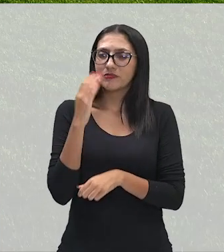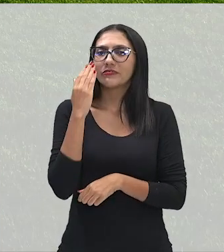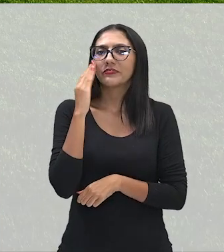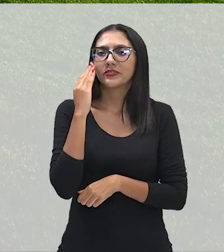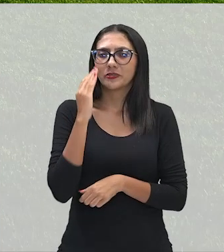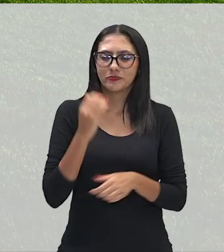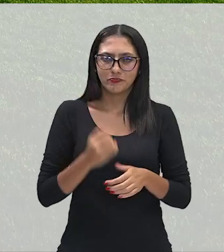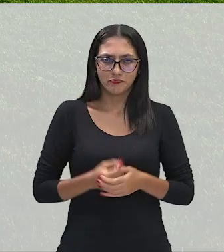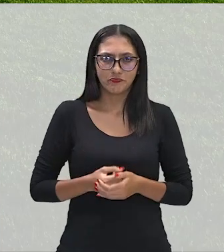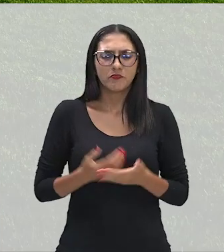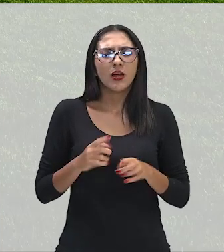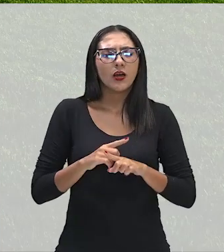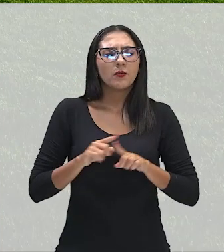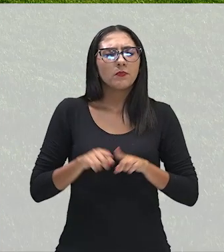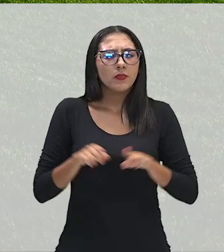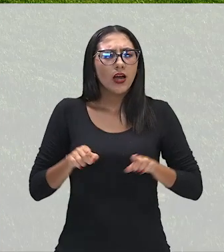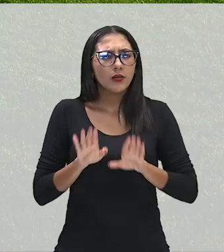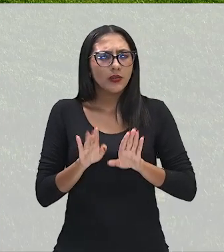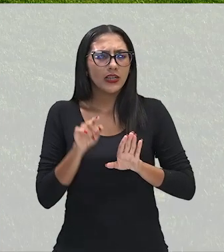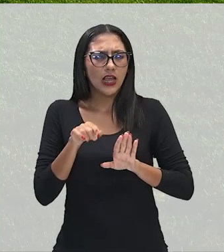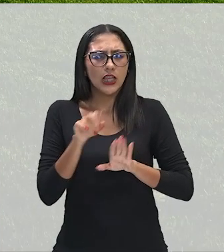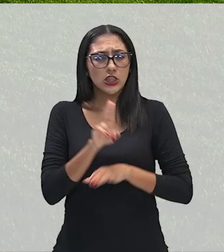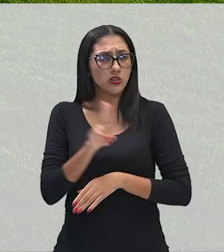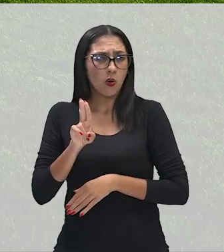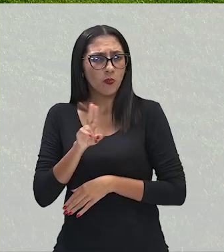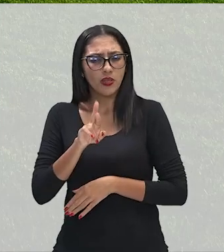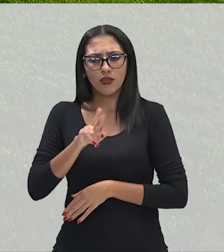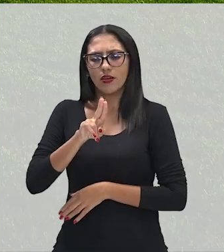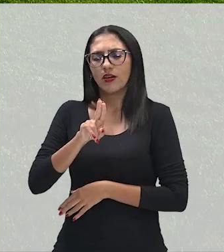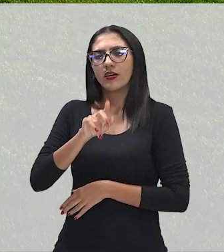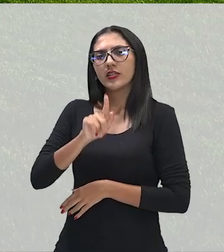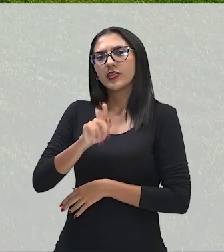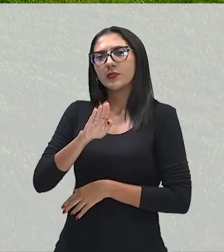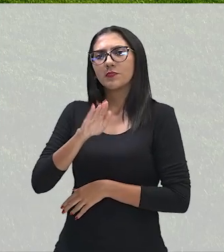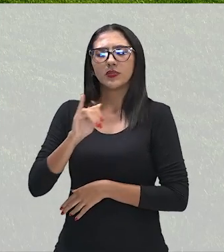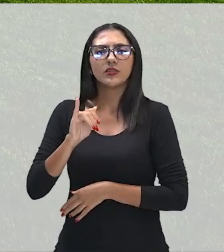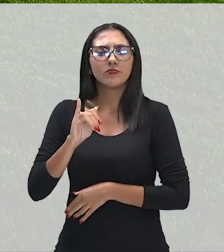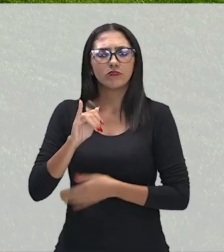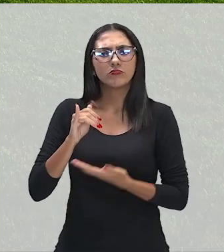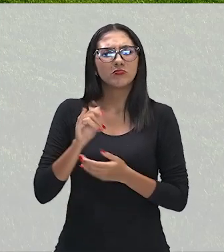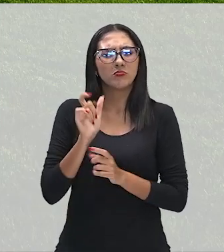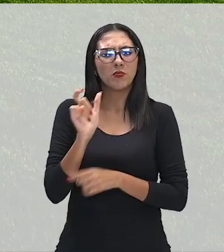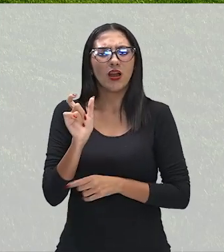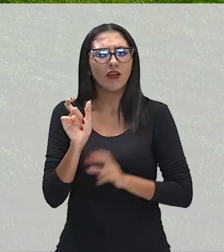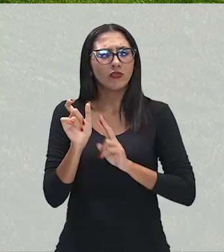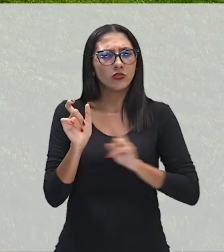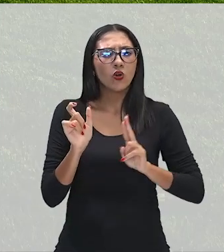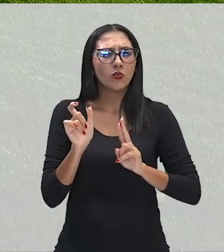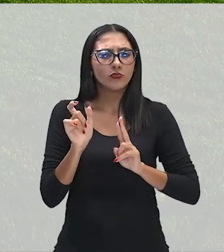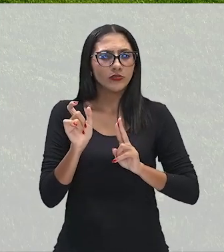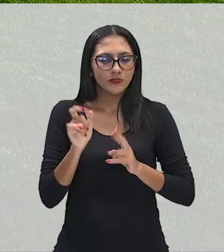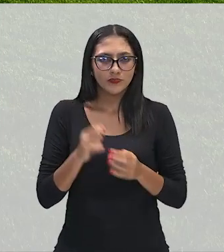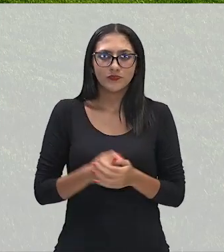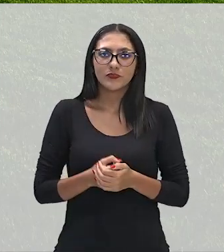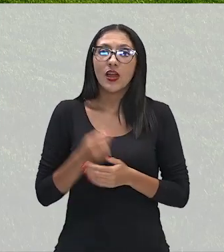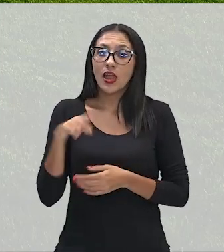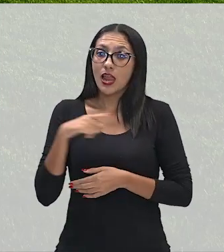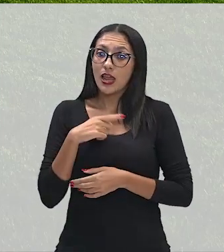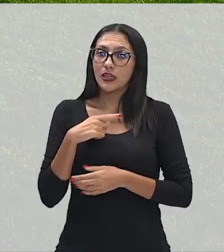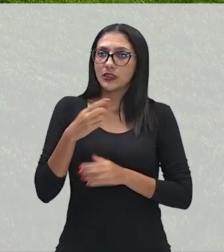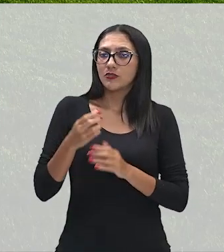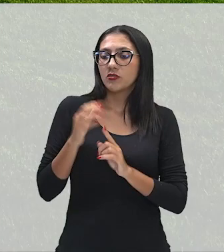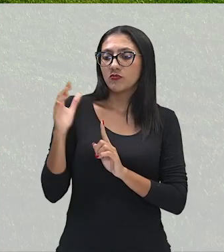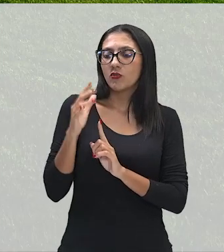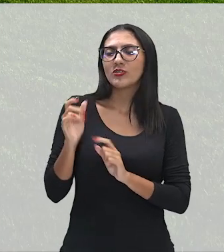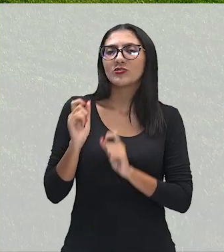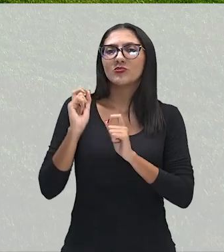nome rugby, ele teve influência, né, do lugar onde ele foi criado, que no caso foi a Rugby School, lá na